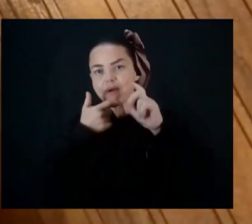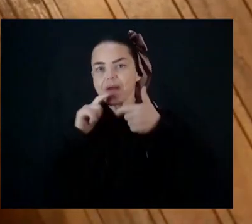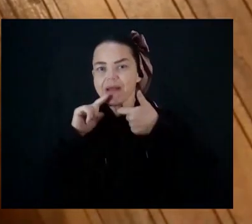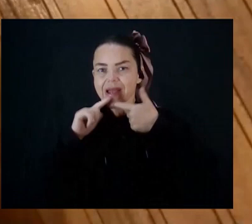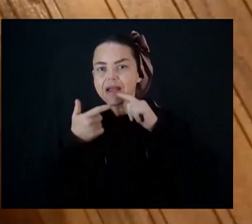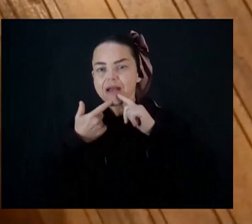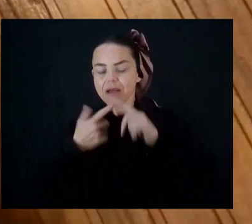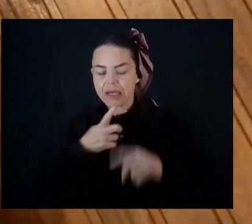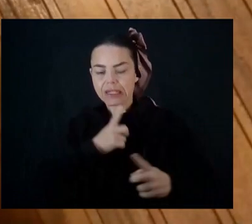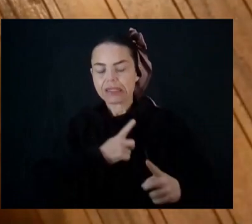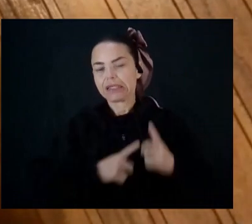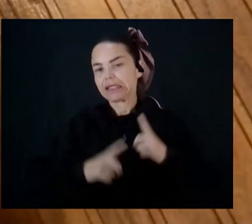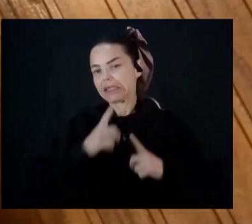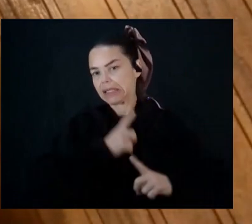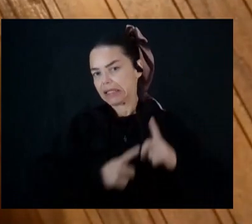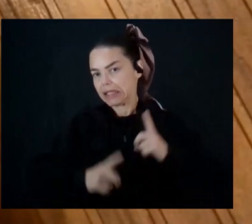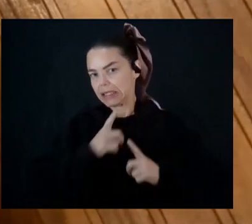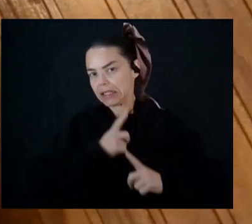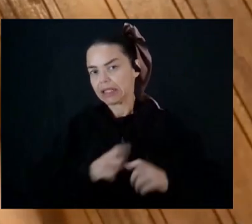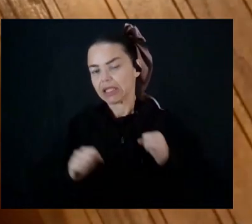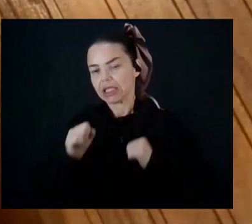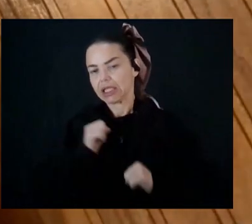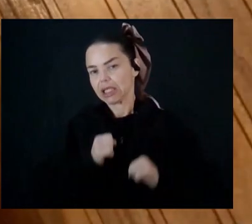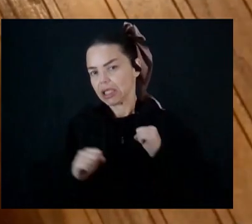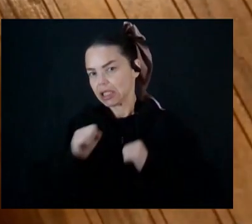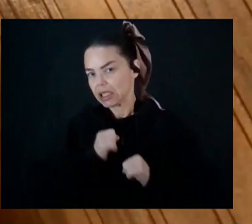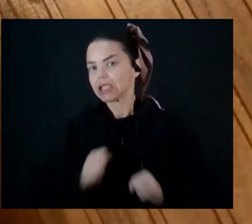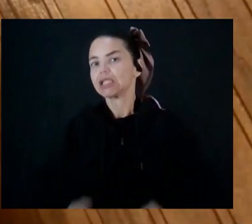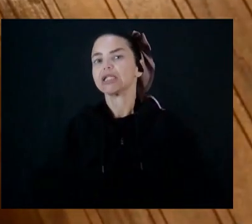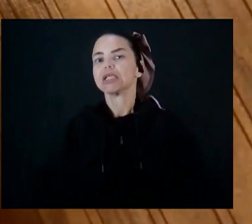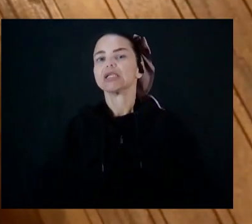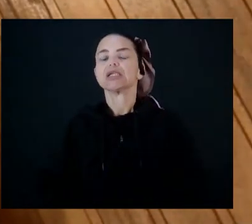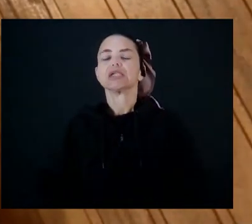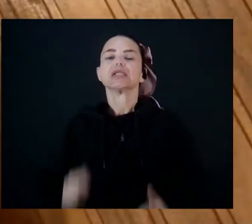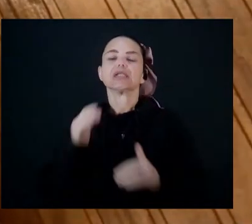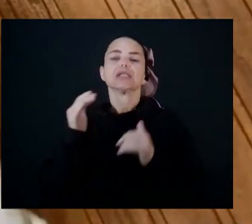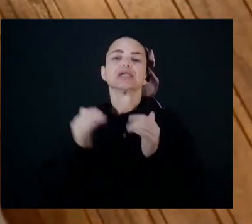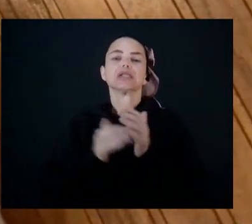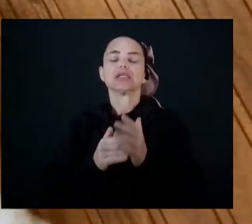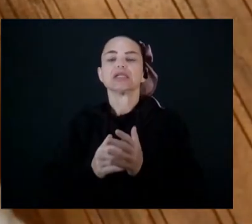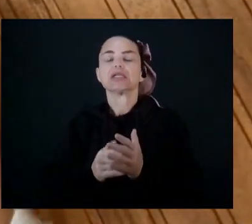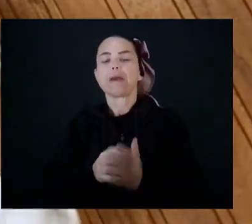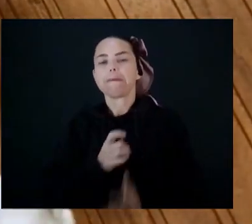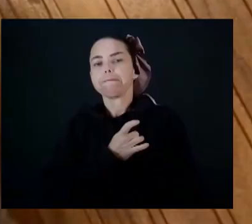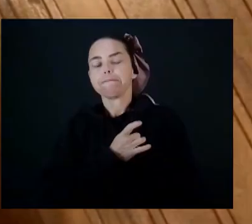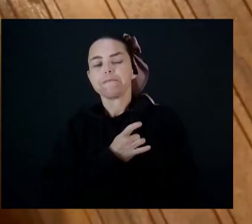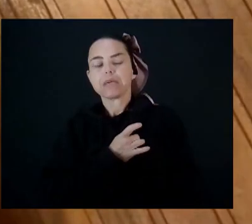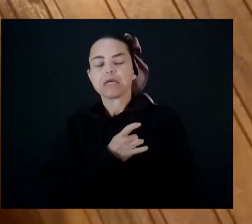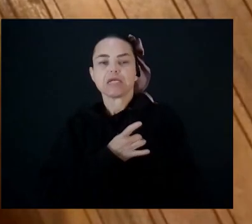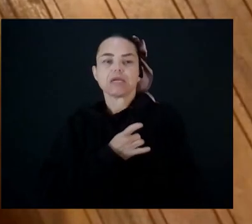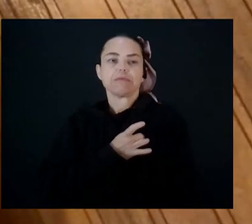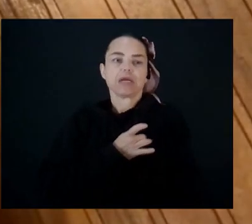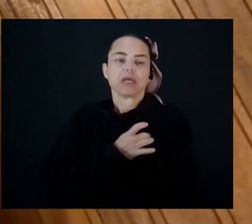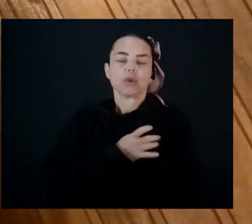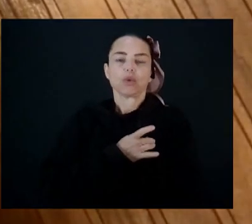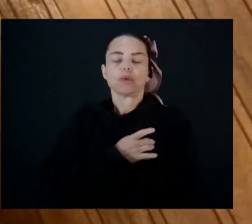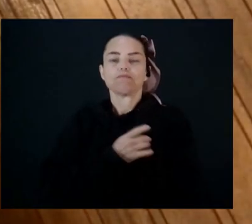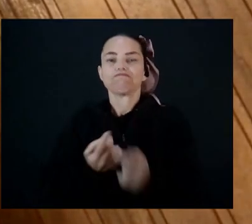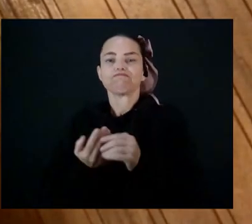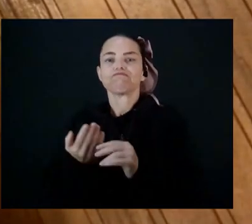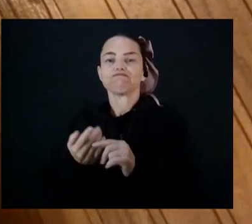depressivo ou quadro ansioso, por conta de toda essa insegurança que foi ocasionada lá atrás.